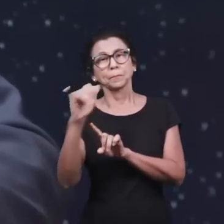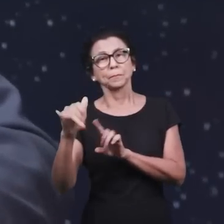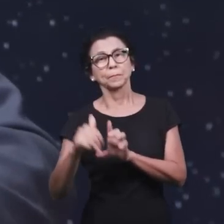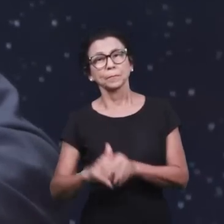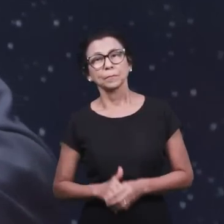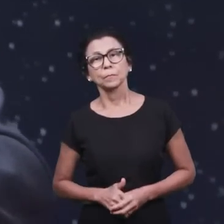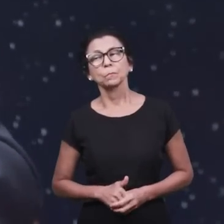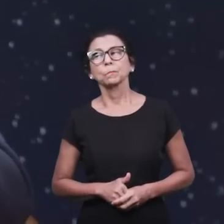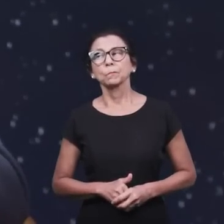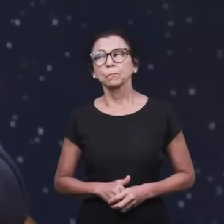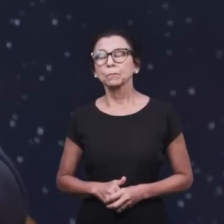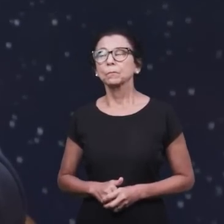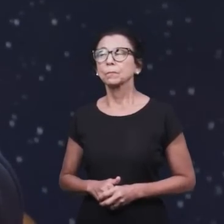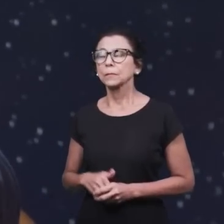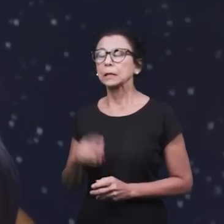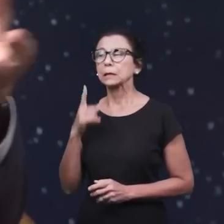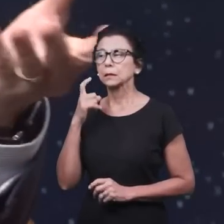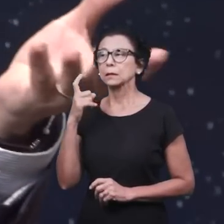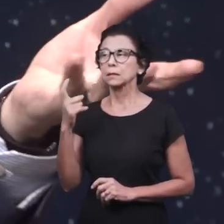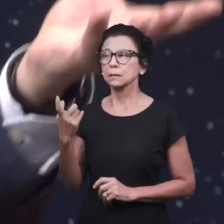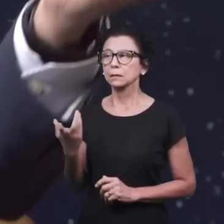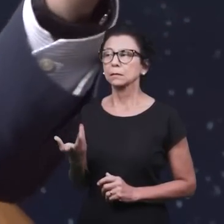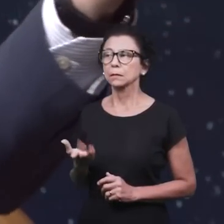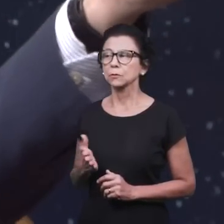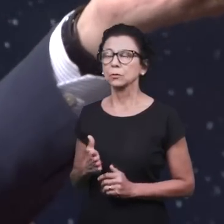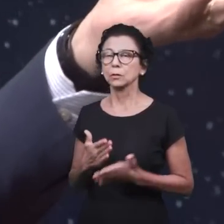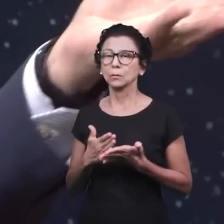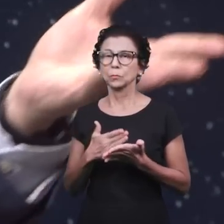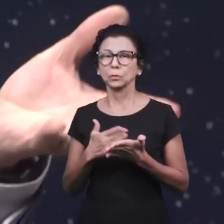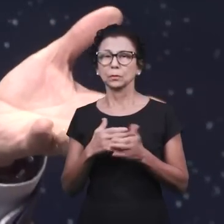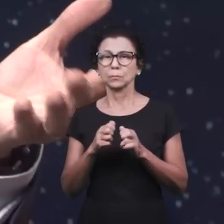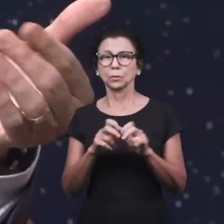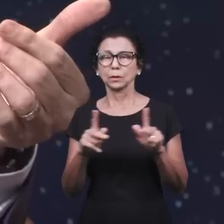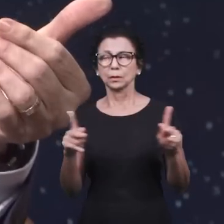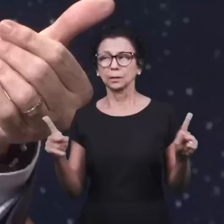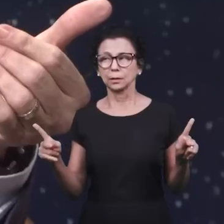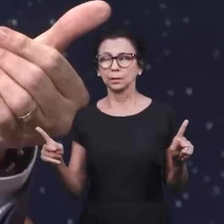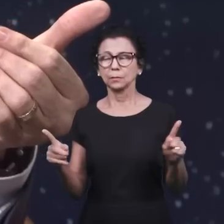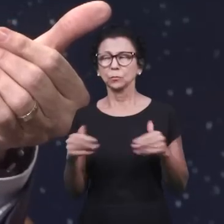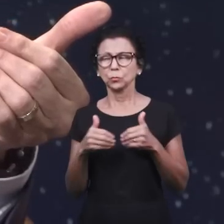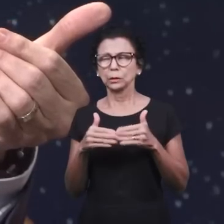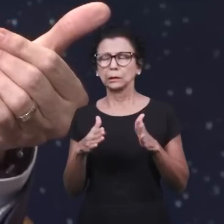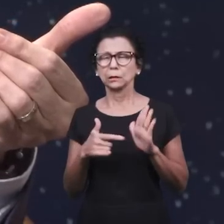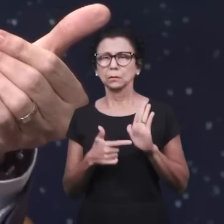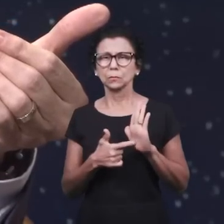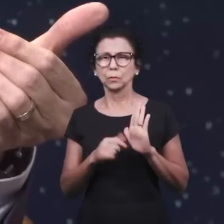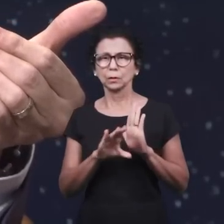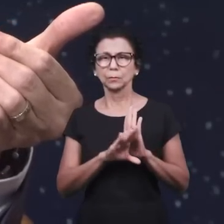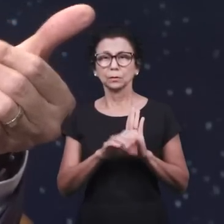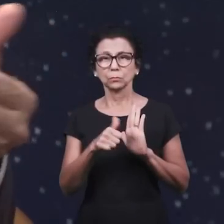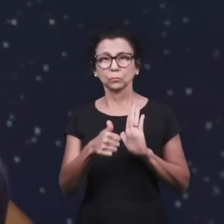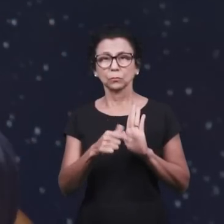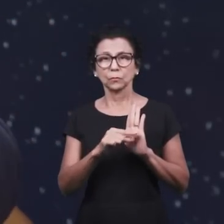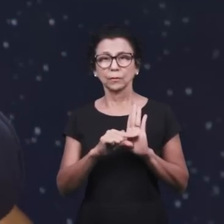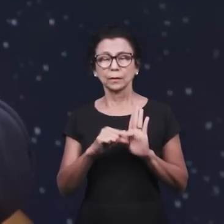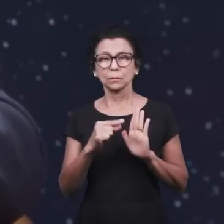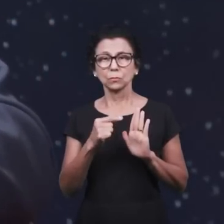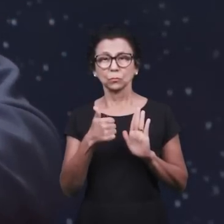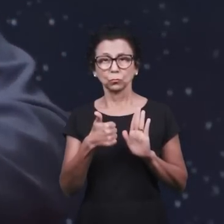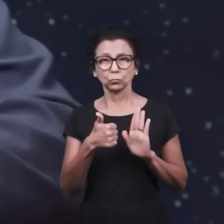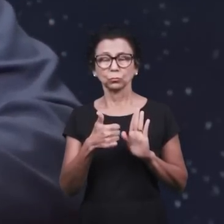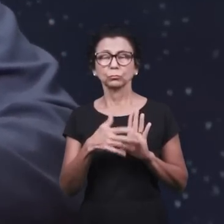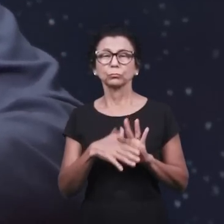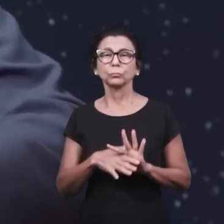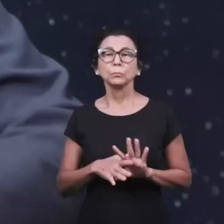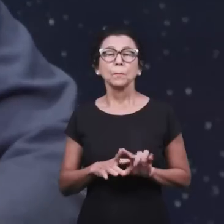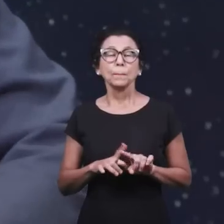Josias, porque está na abertura do livro, você já citou, capítulo 1, verso 1.